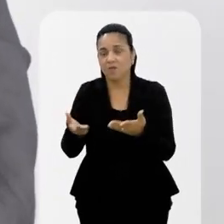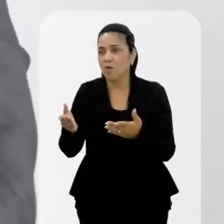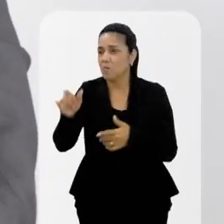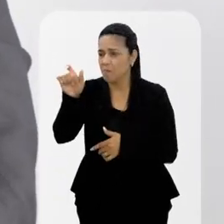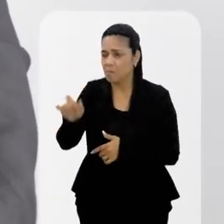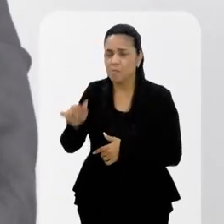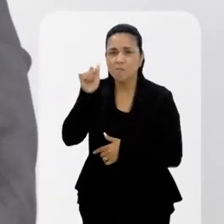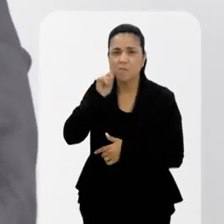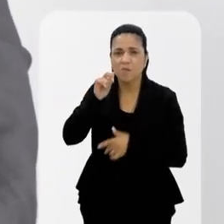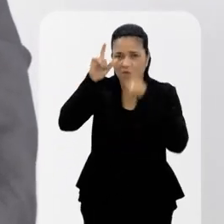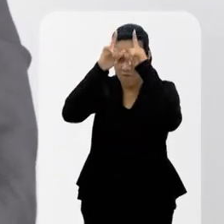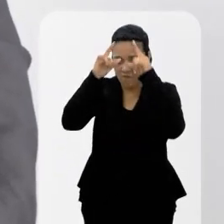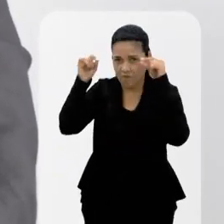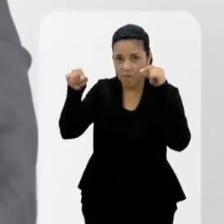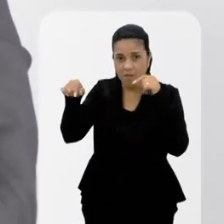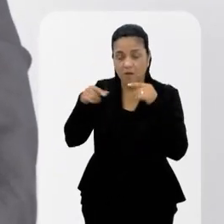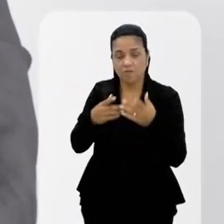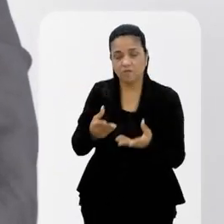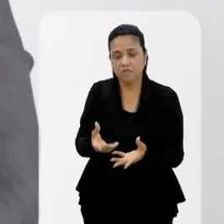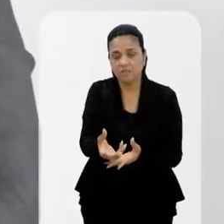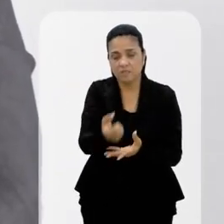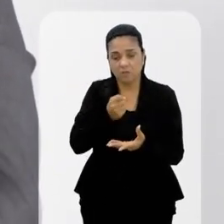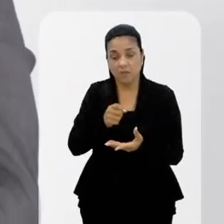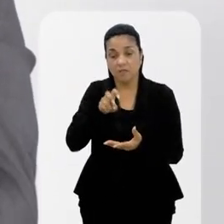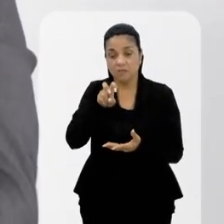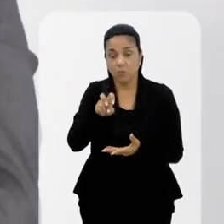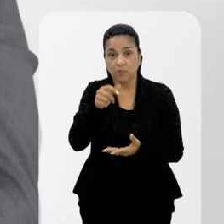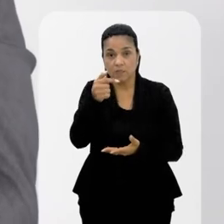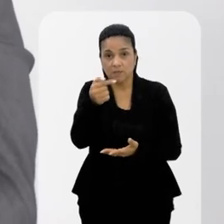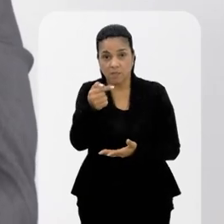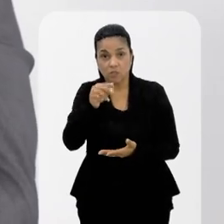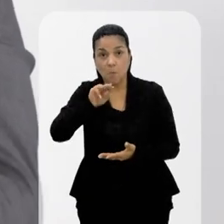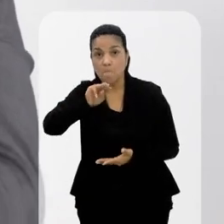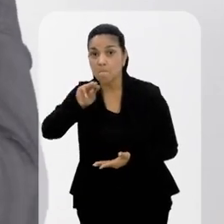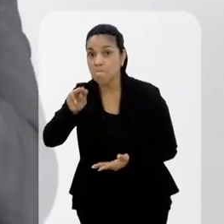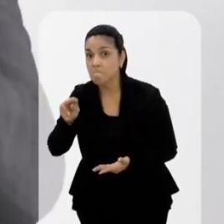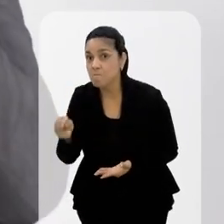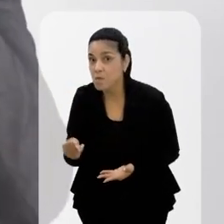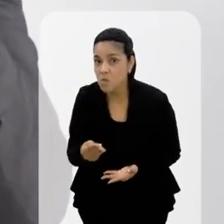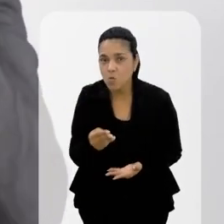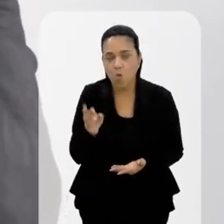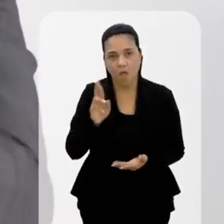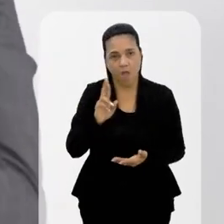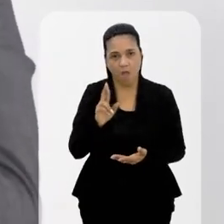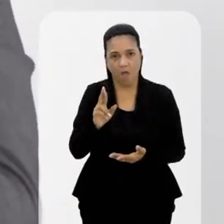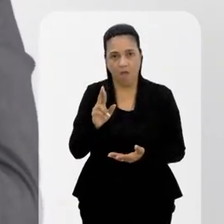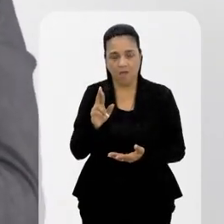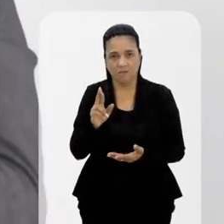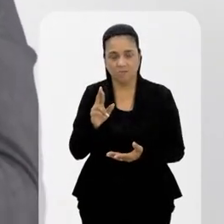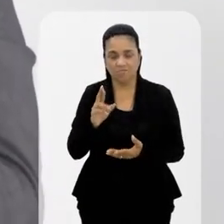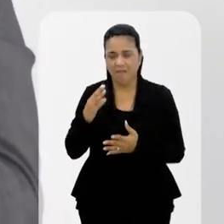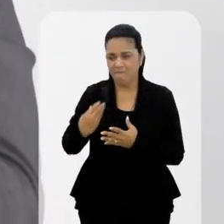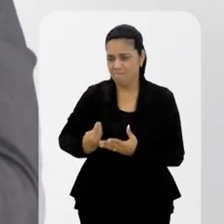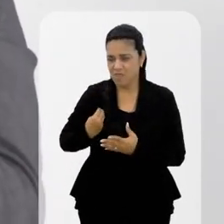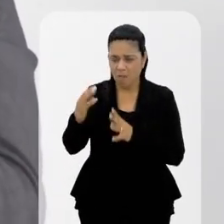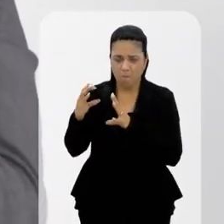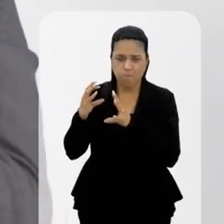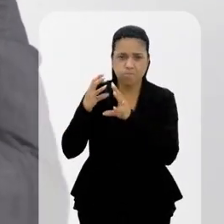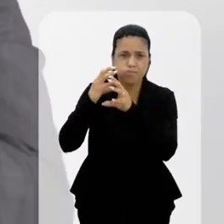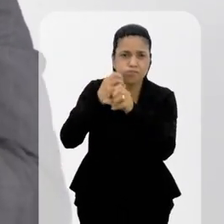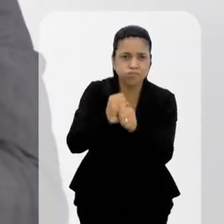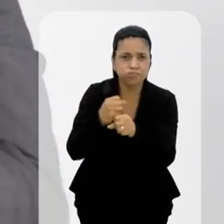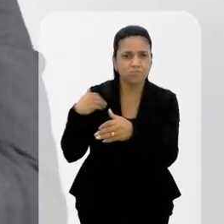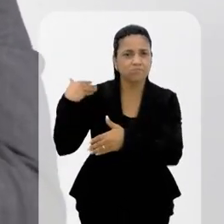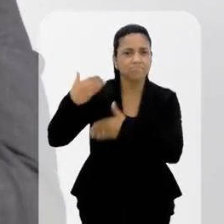agora, até enfermeira, ela foi sacada R$57.000 da conta das economias dela a vida inteira. Então, como